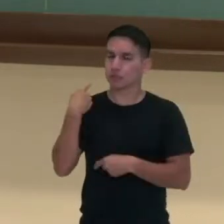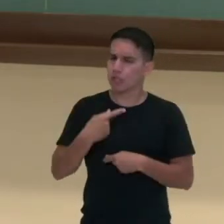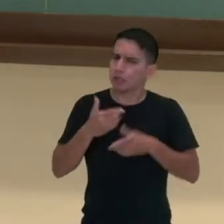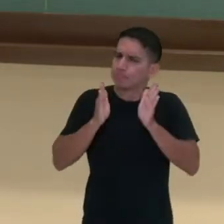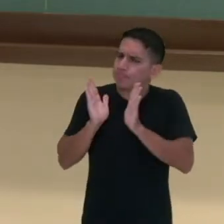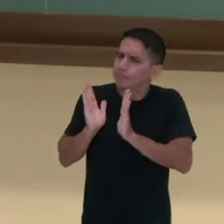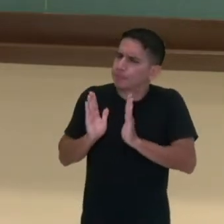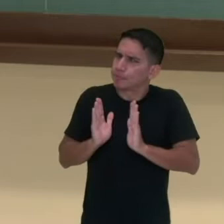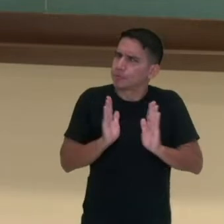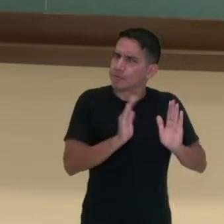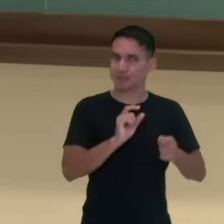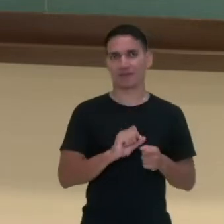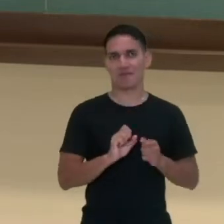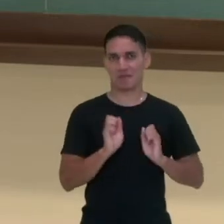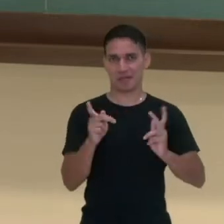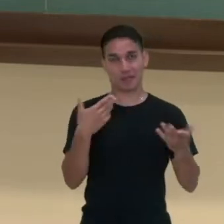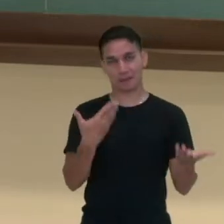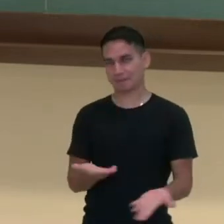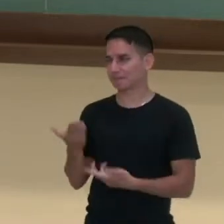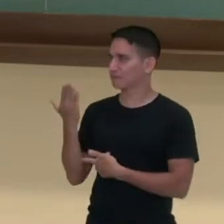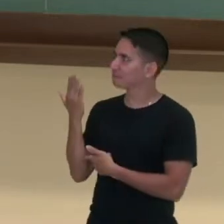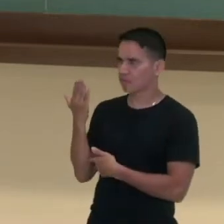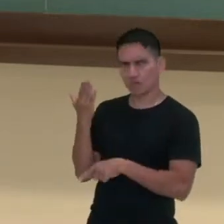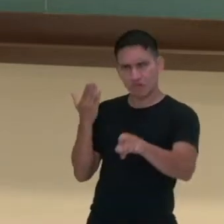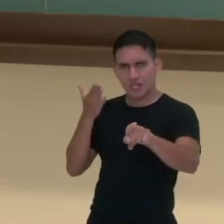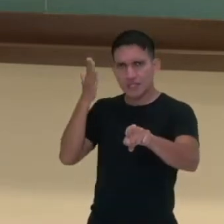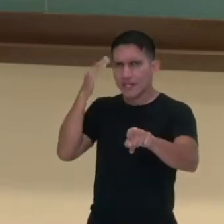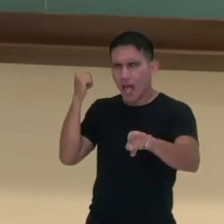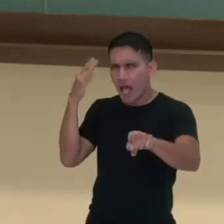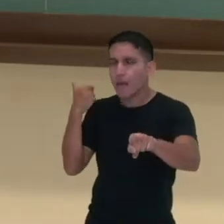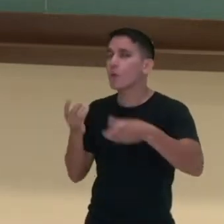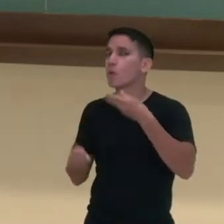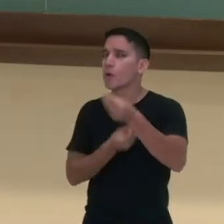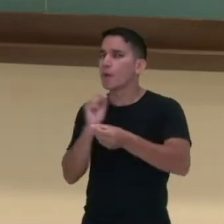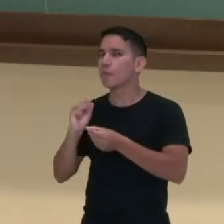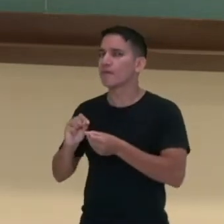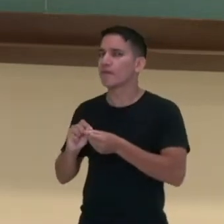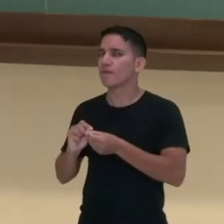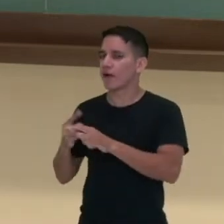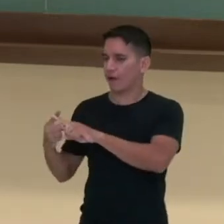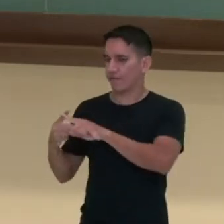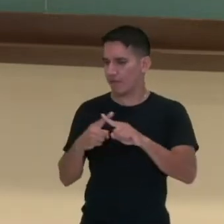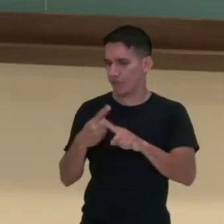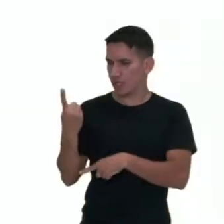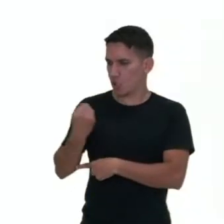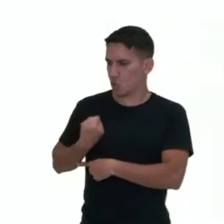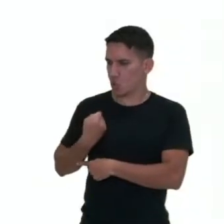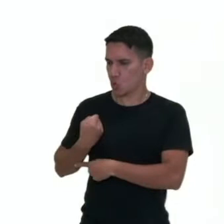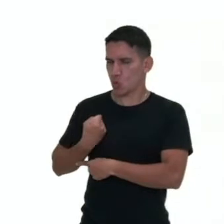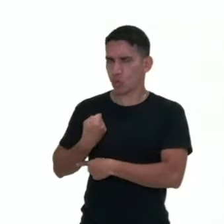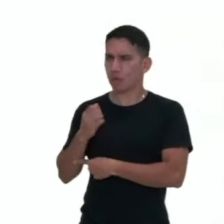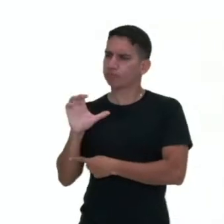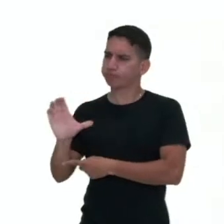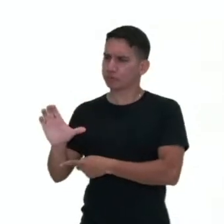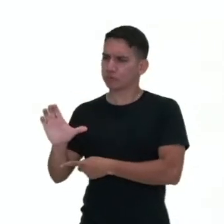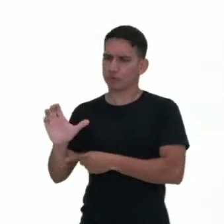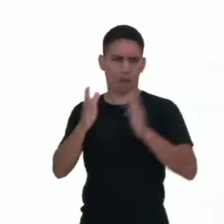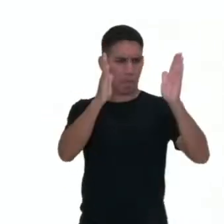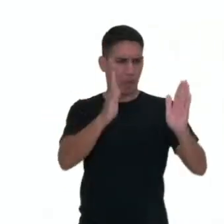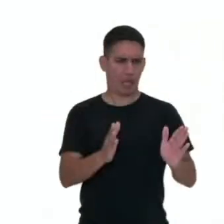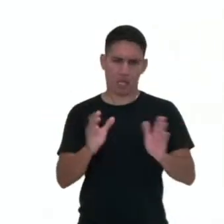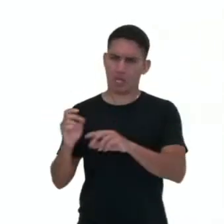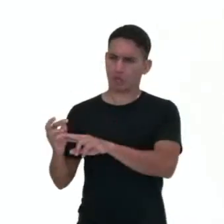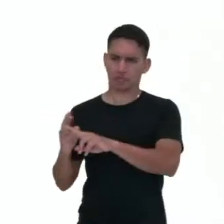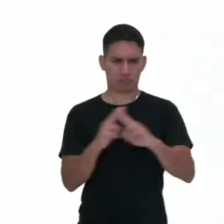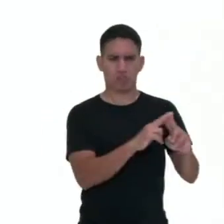fazendo, ok? Então acompanhe aqui comigo. Você já sabe multiplicar um número por uma matriz, mas como será que multiplicamos